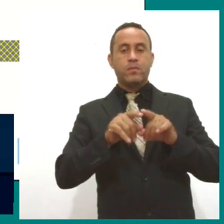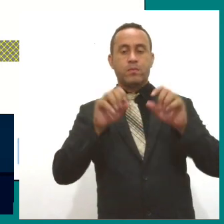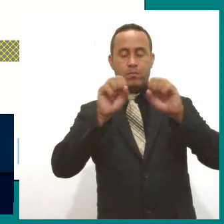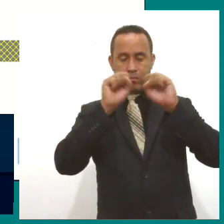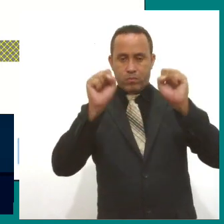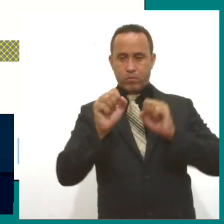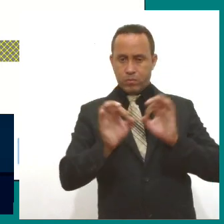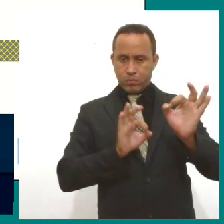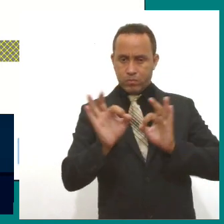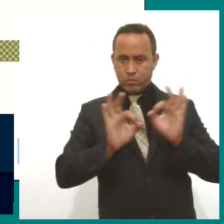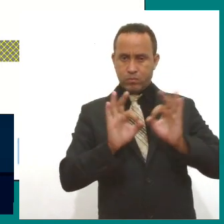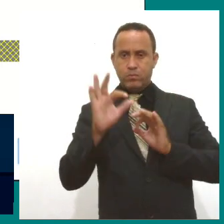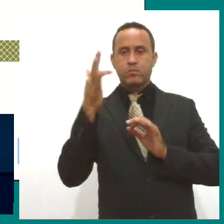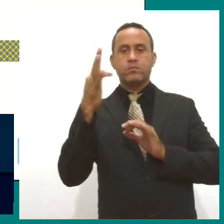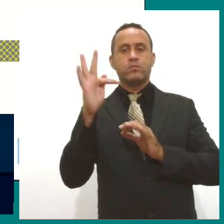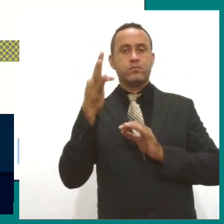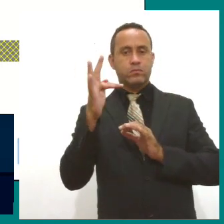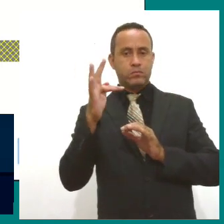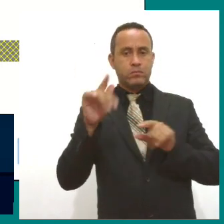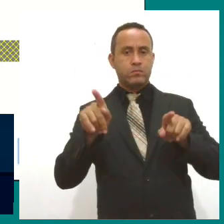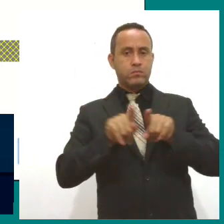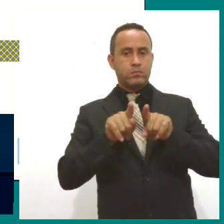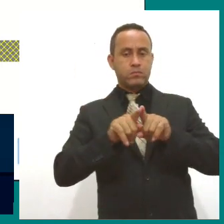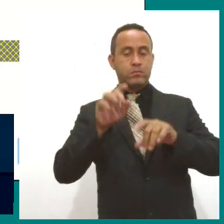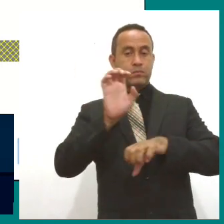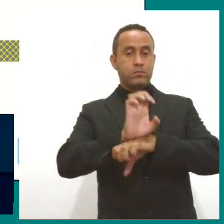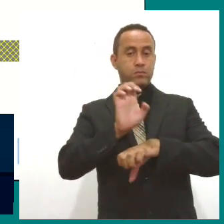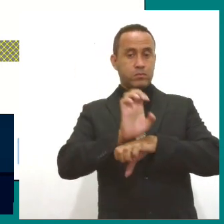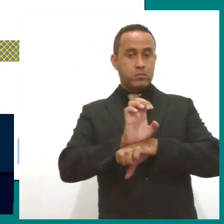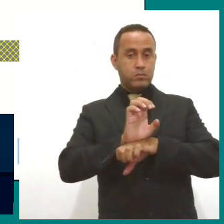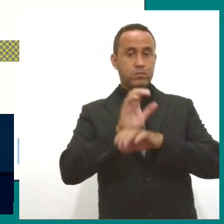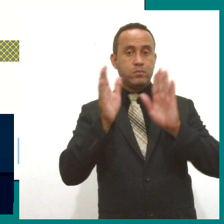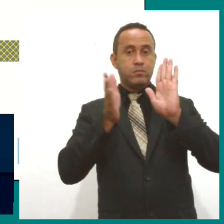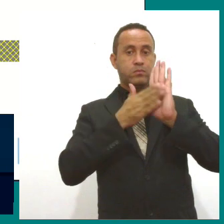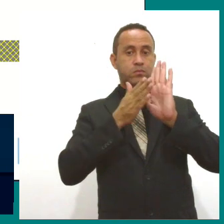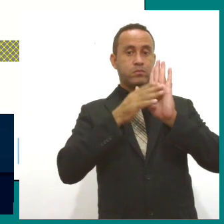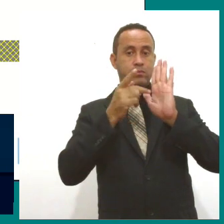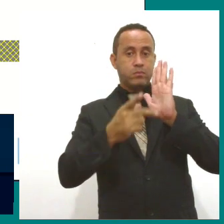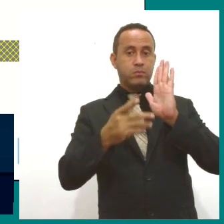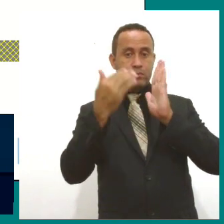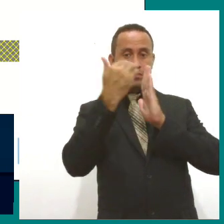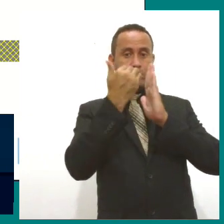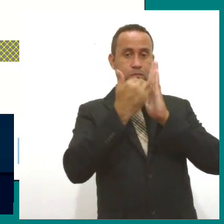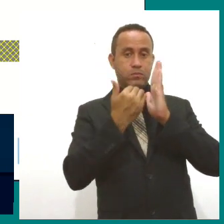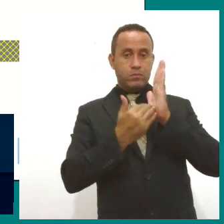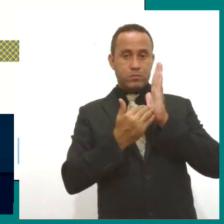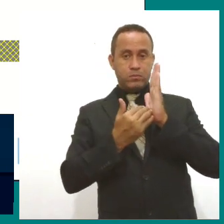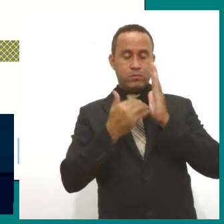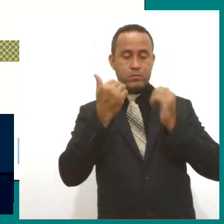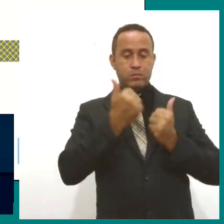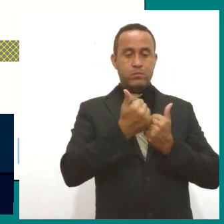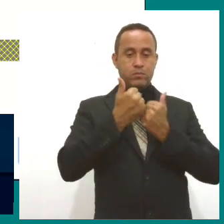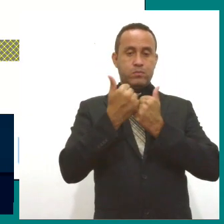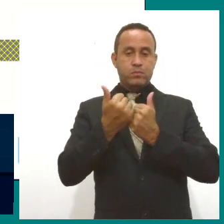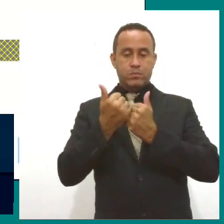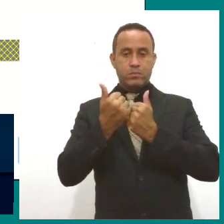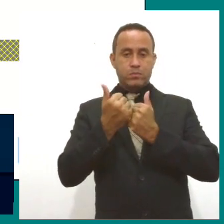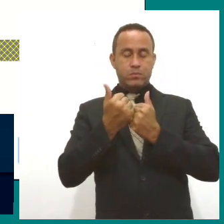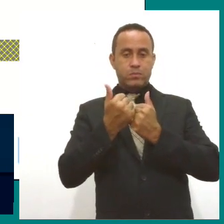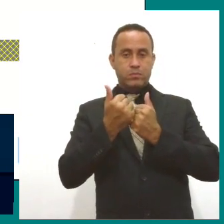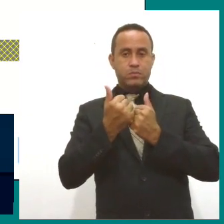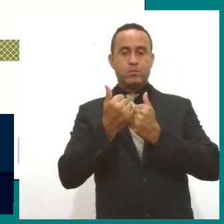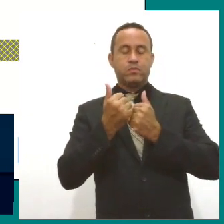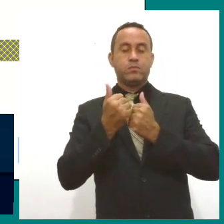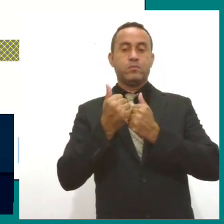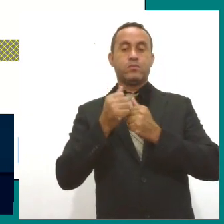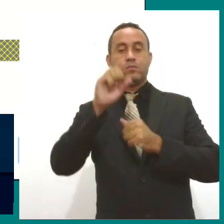tanto federativas como estaduais, e o propósito desse programa é de apoiar e fortalecer a gestão de recursos hídricos no Estado de